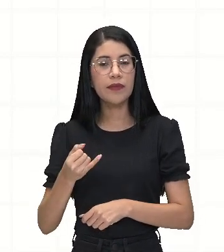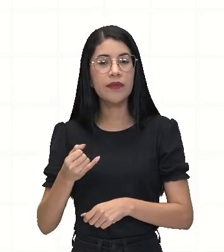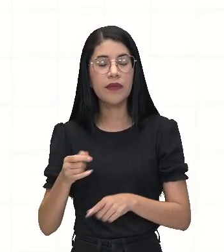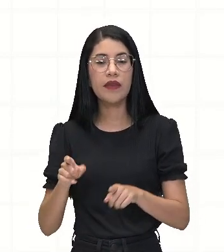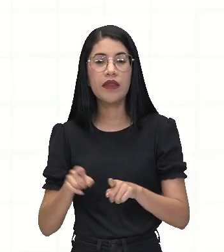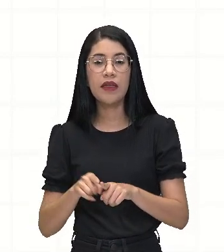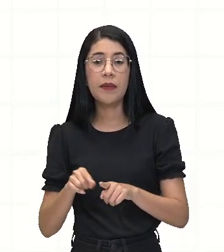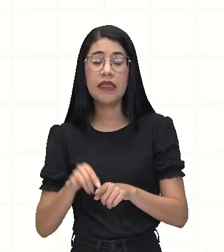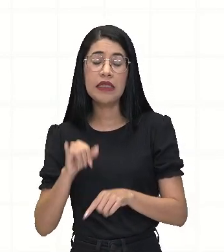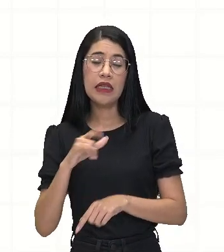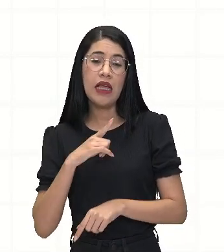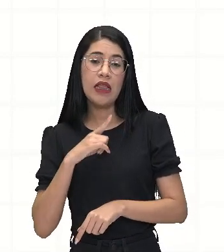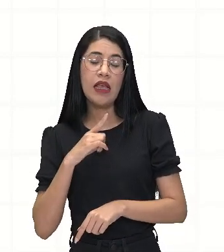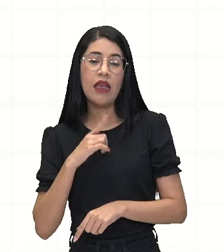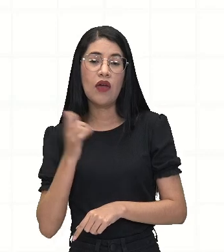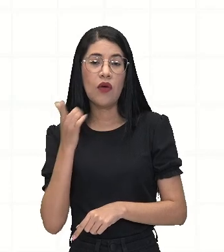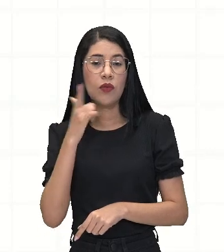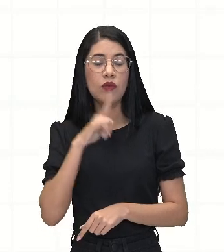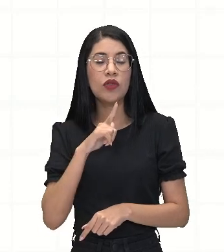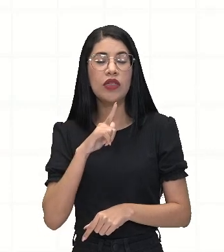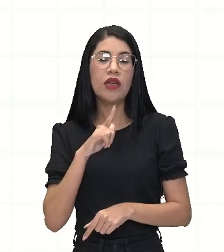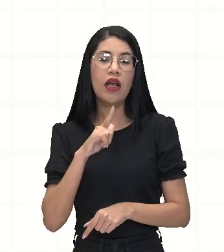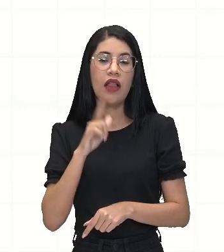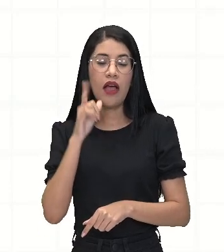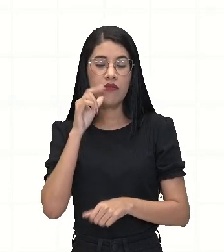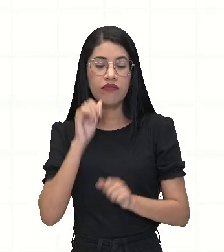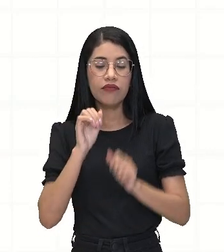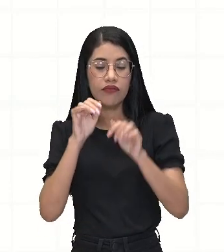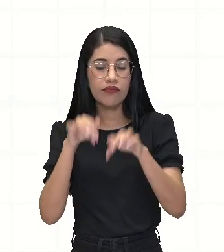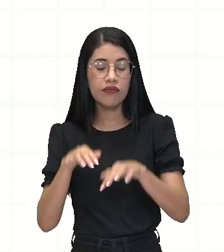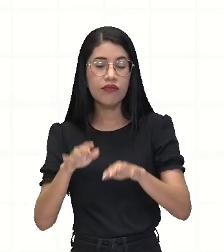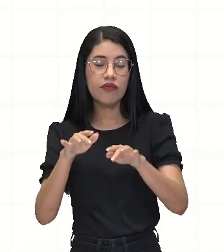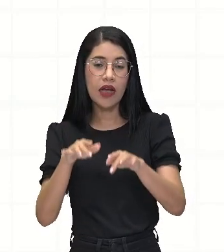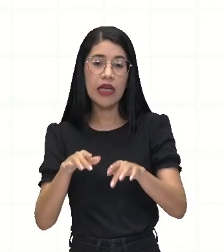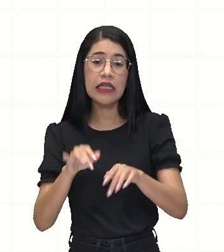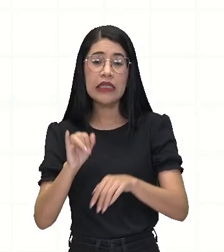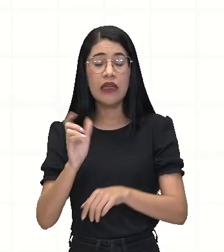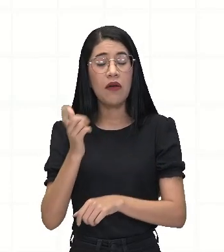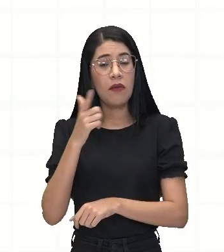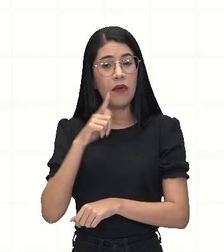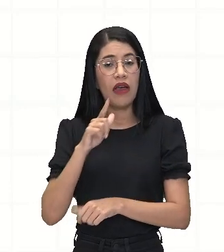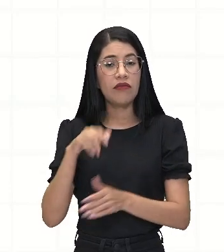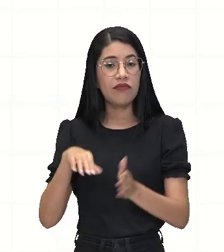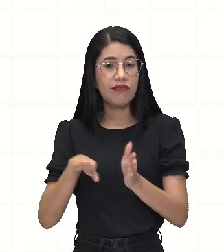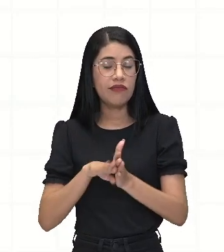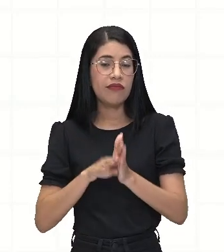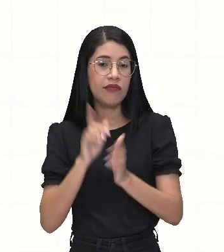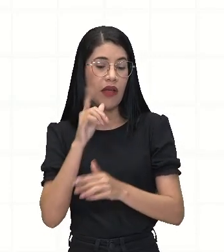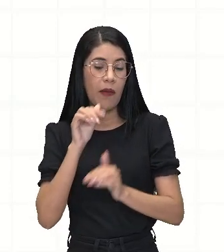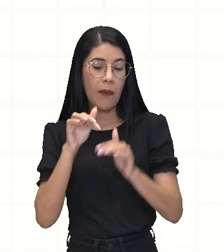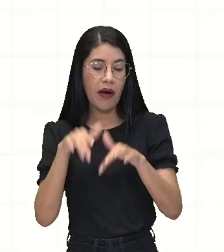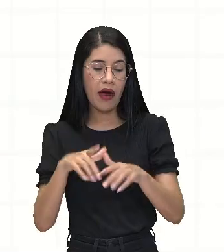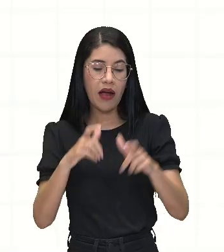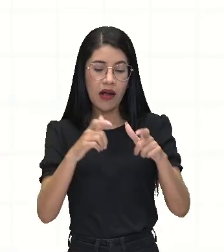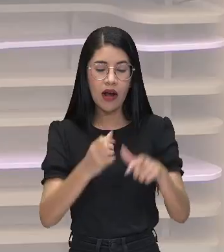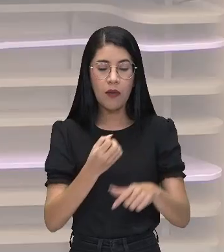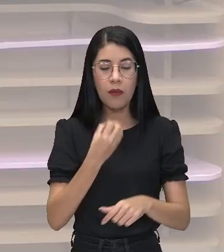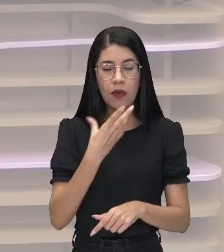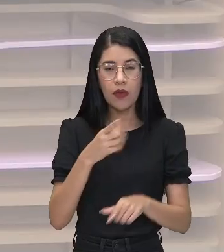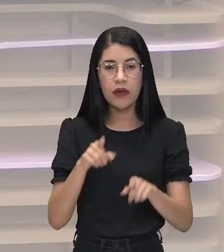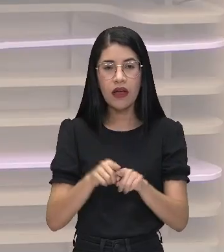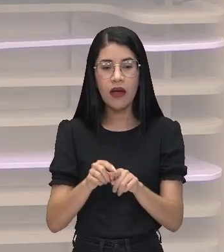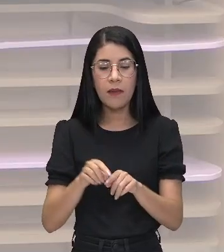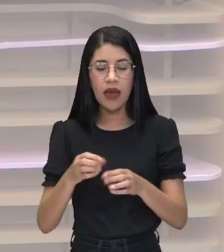se também aqui tem acesso ao mar. Então, se ela tem esse acesso ao mar, se tem uma boa localização, ali um solo propício